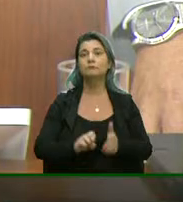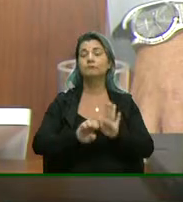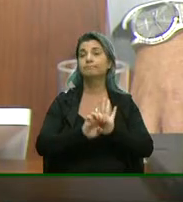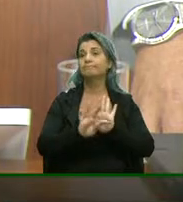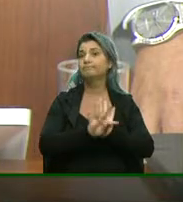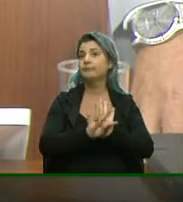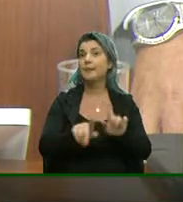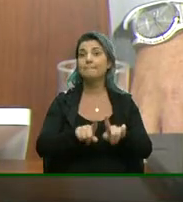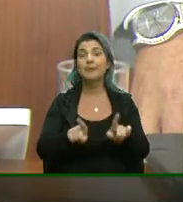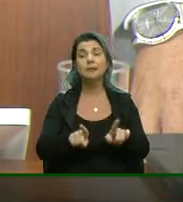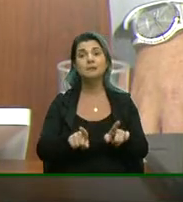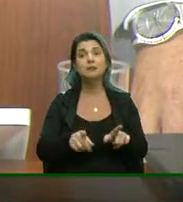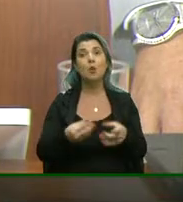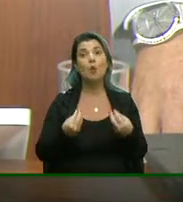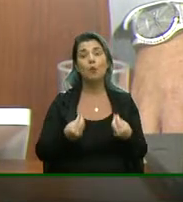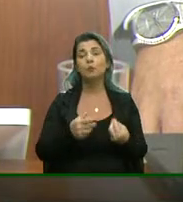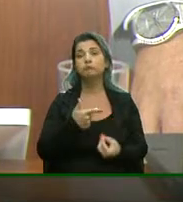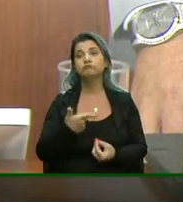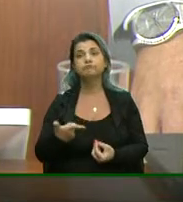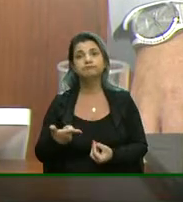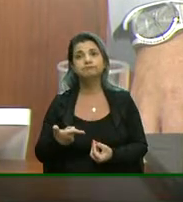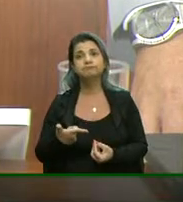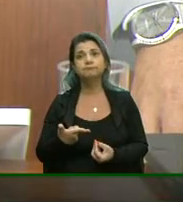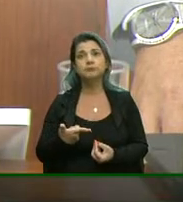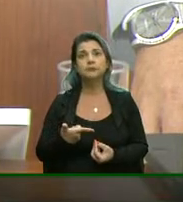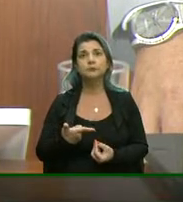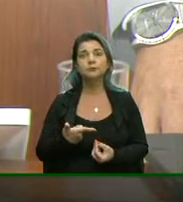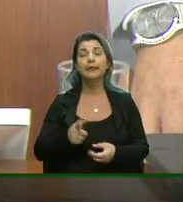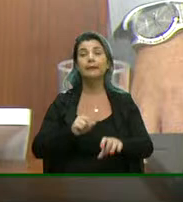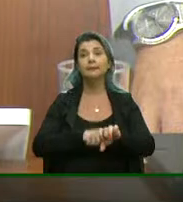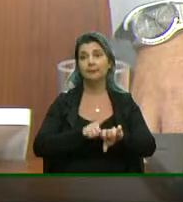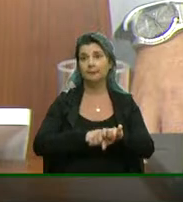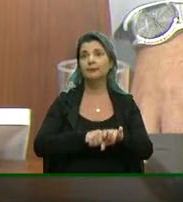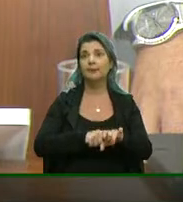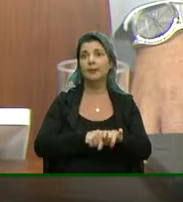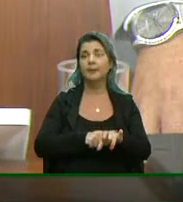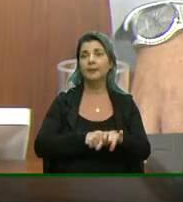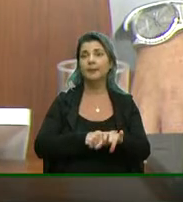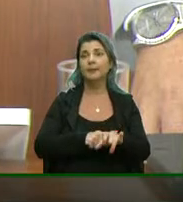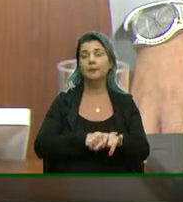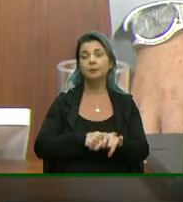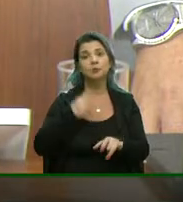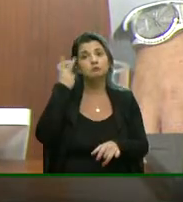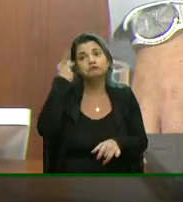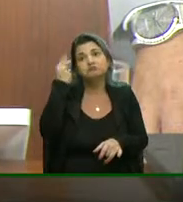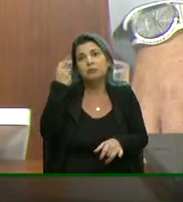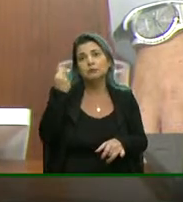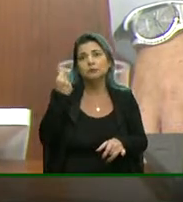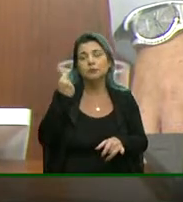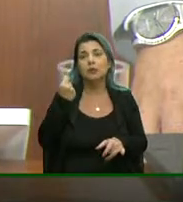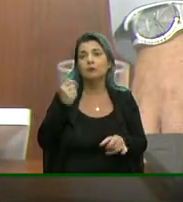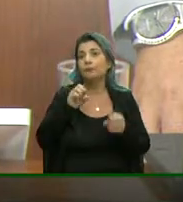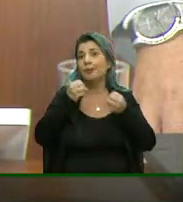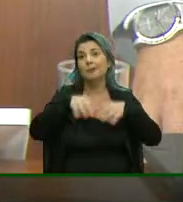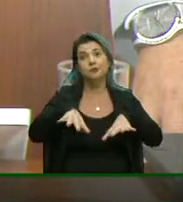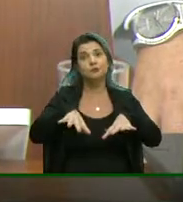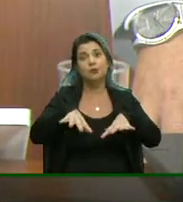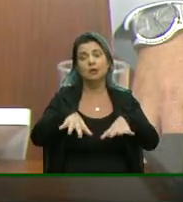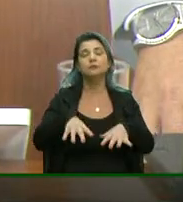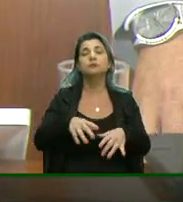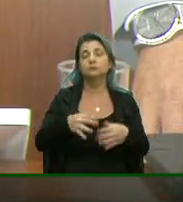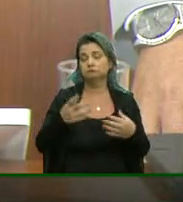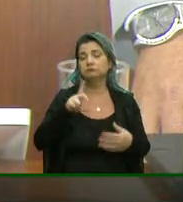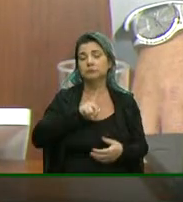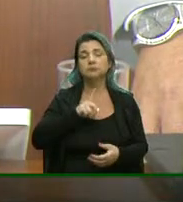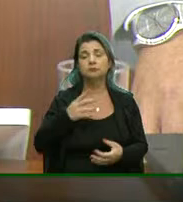emendas, mas como não há às vezes tempo hábil para isso, naturalmente fica prejudicado. Então, Vossa Excelência tem razão, e